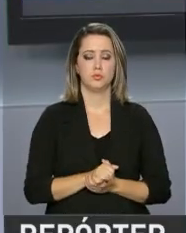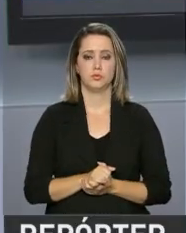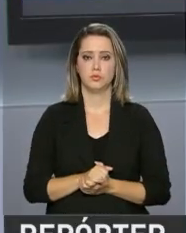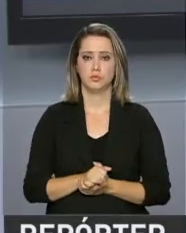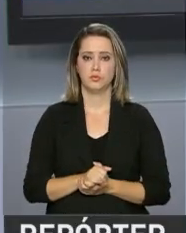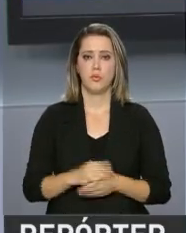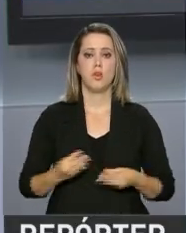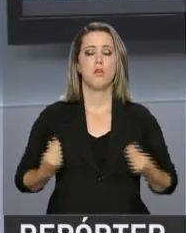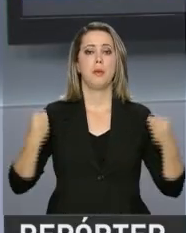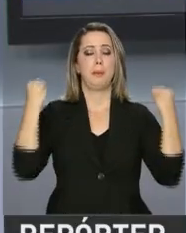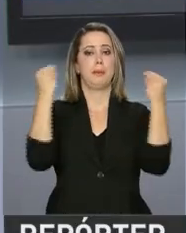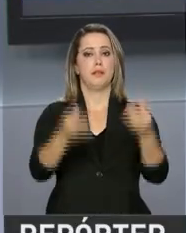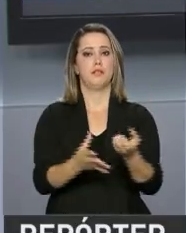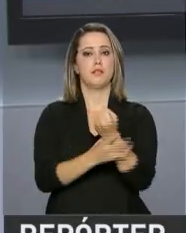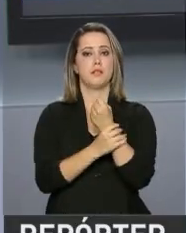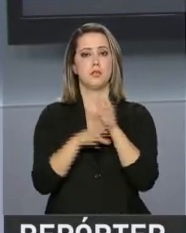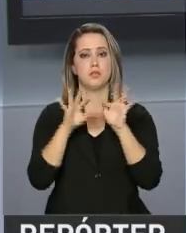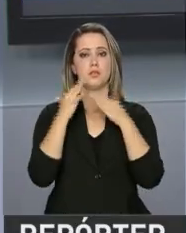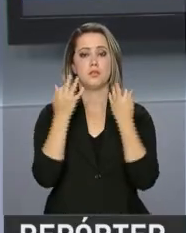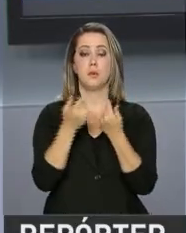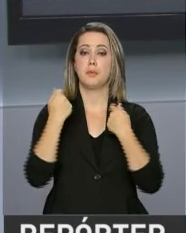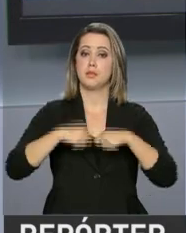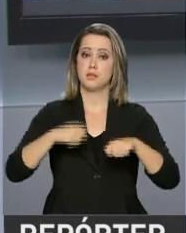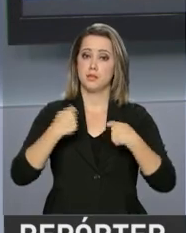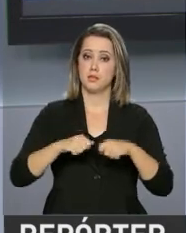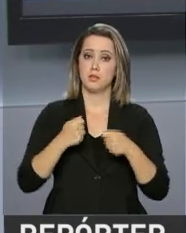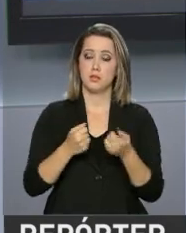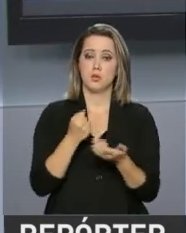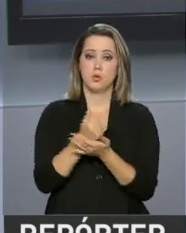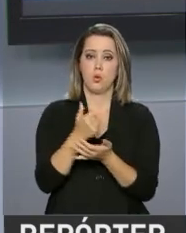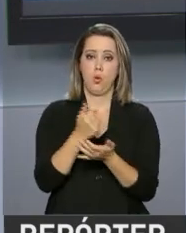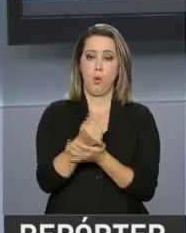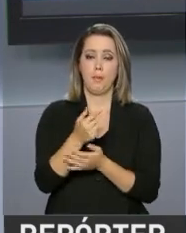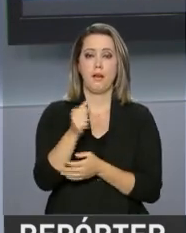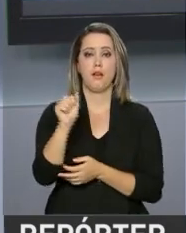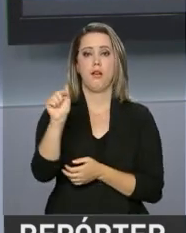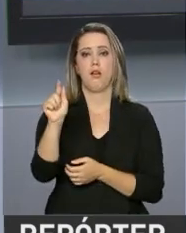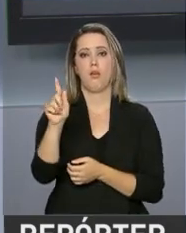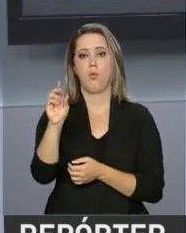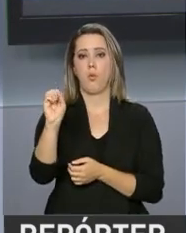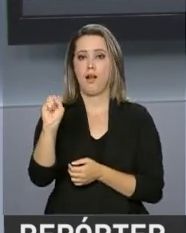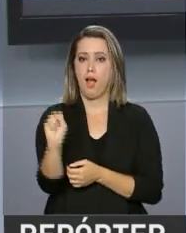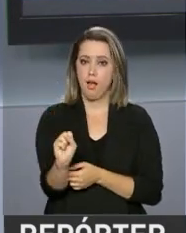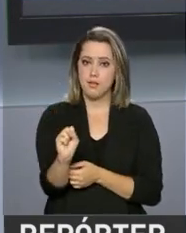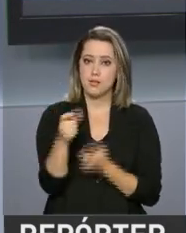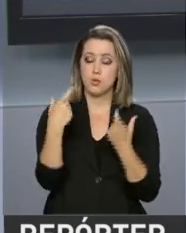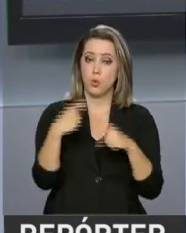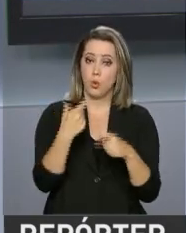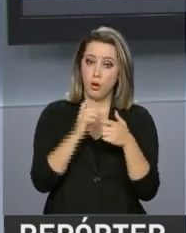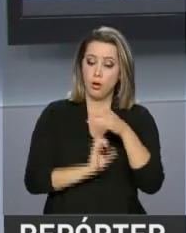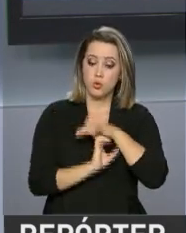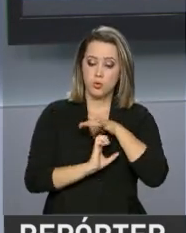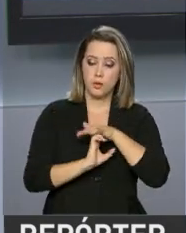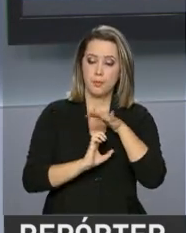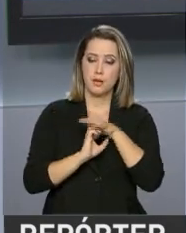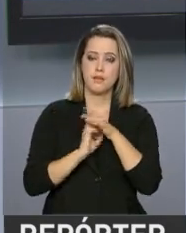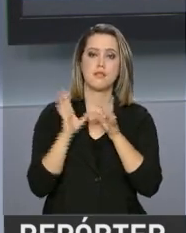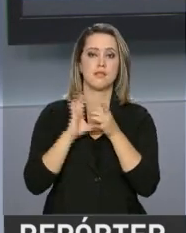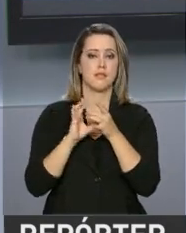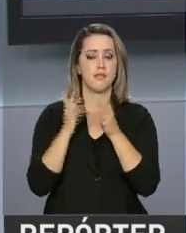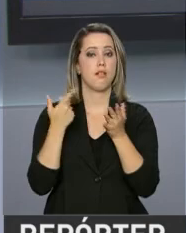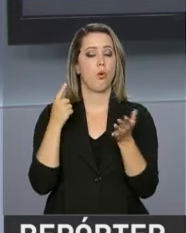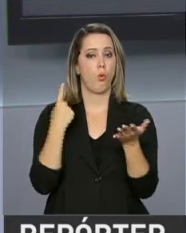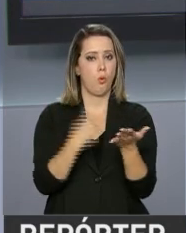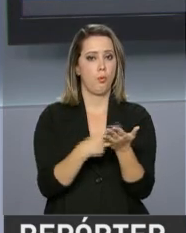segurança da sua família é preciso comprar um gás de botijão aquele que você usa na cozinha de uma revenda autorizada pela agência